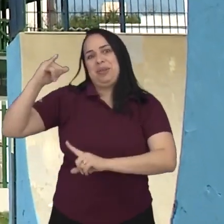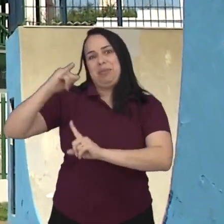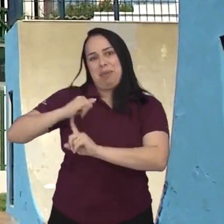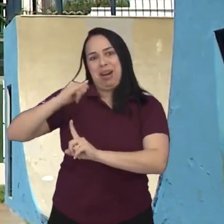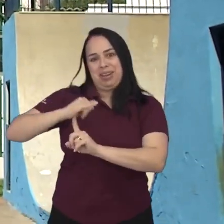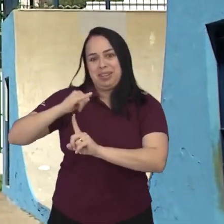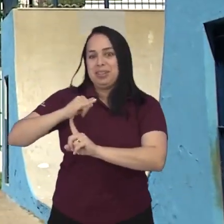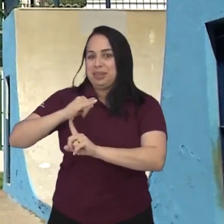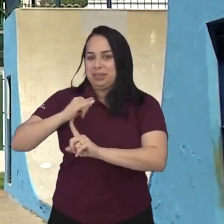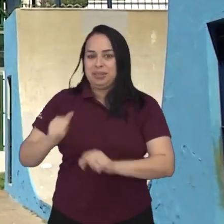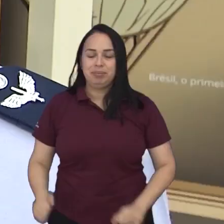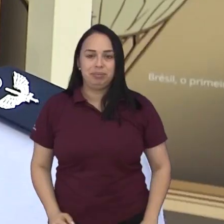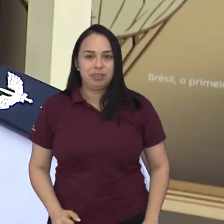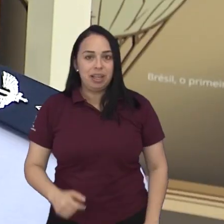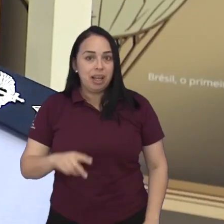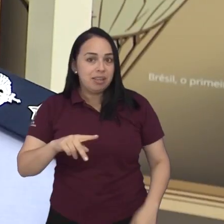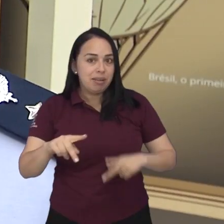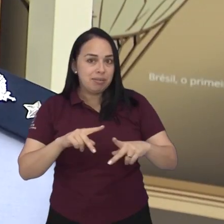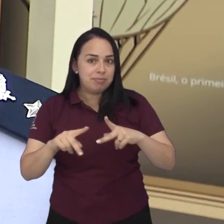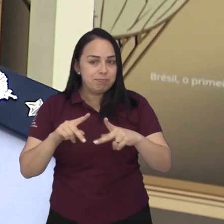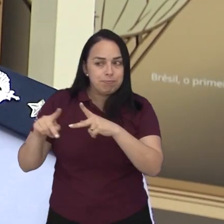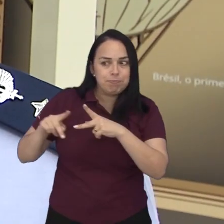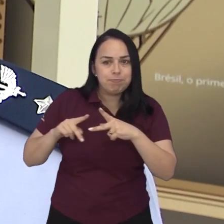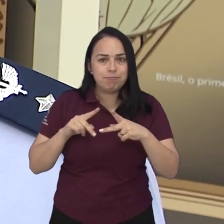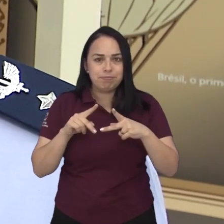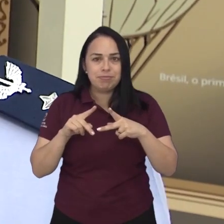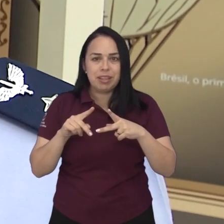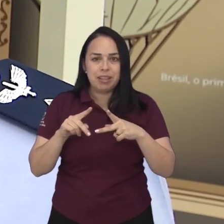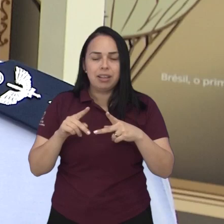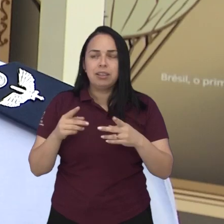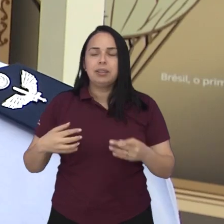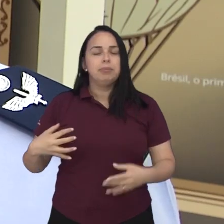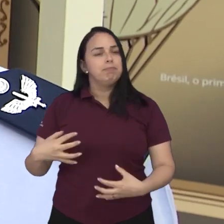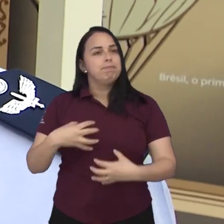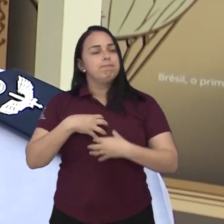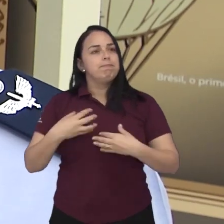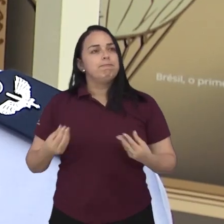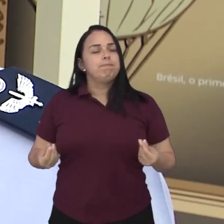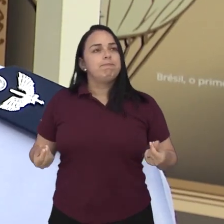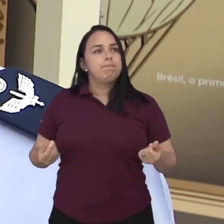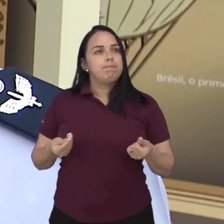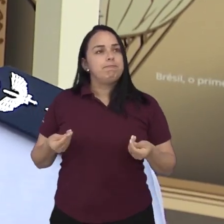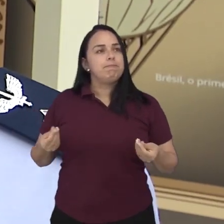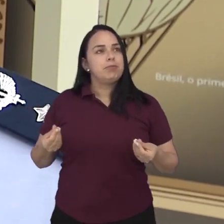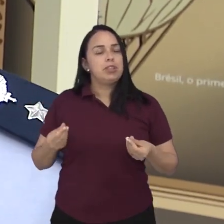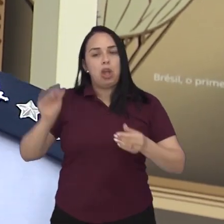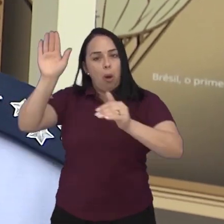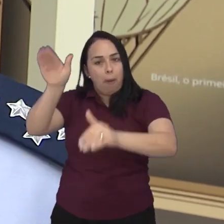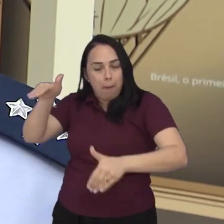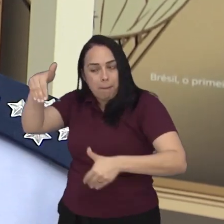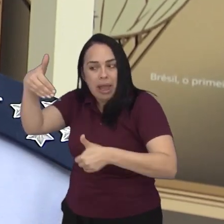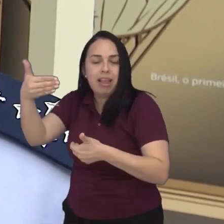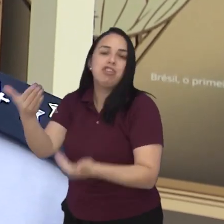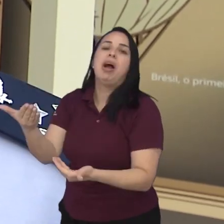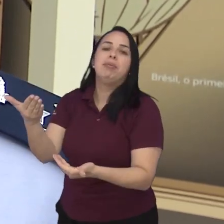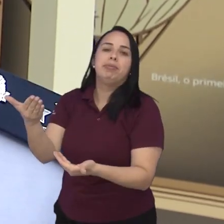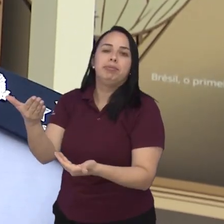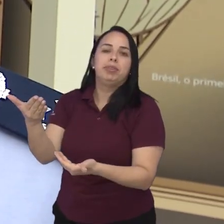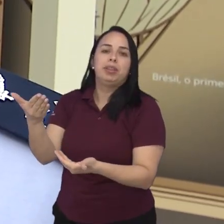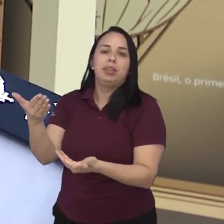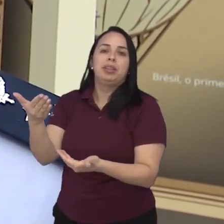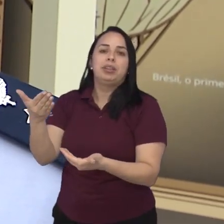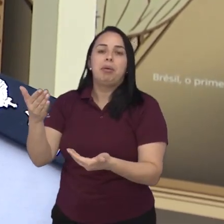dentro do Parque Santos Dumont. A cidade de São José dos Campos teve essa sensibilidade de fazer essa homenagem a Santos